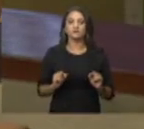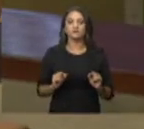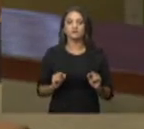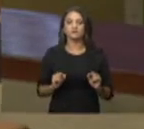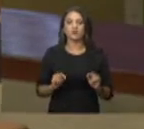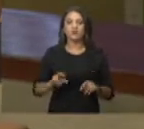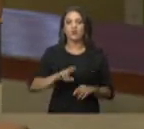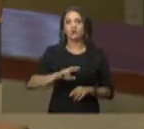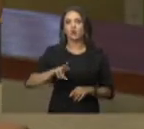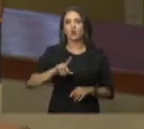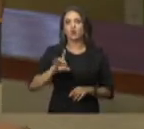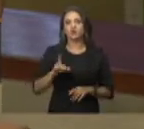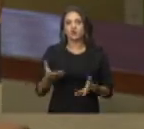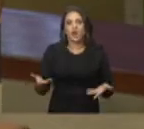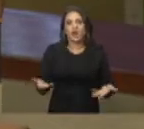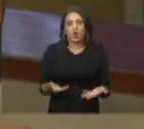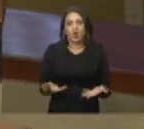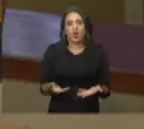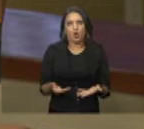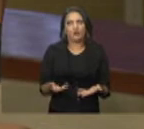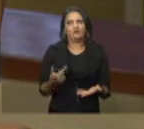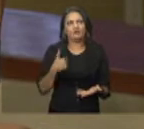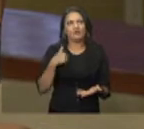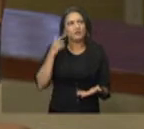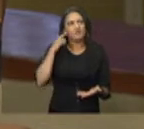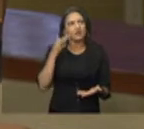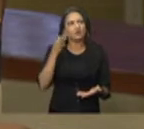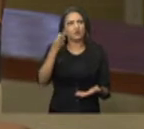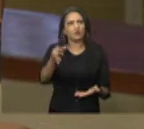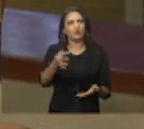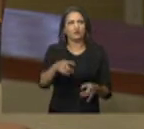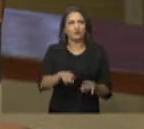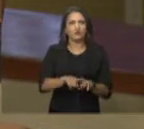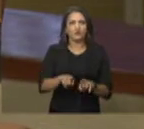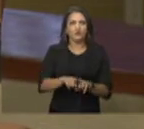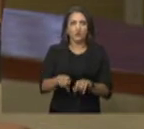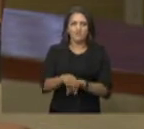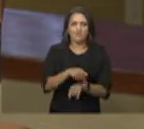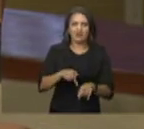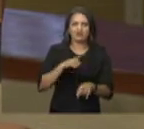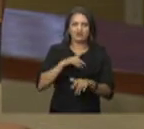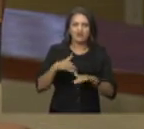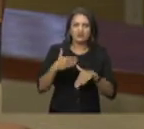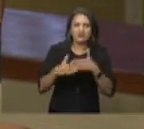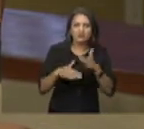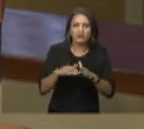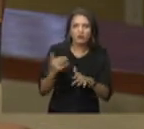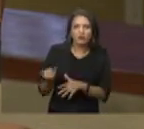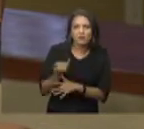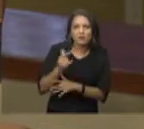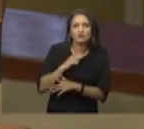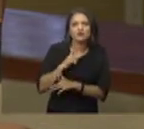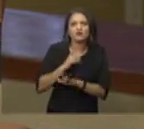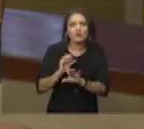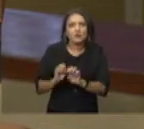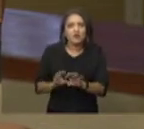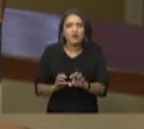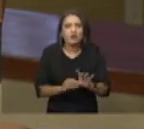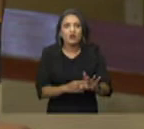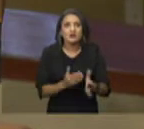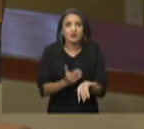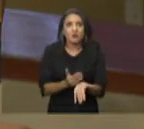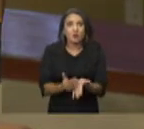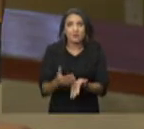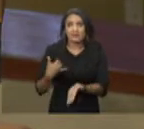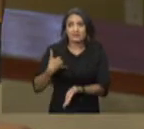para o presente é um caso futuro o desenvolvimento do país passa por essa educação que deve começar Nessa